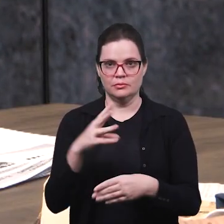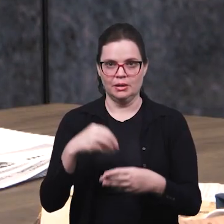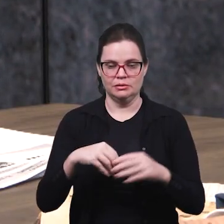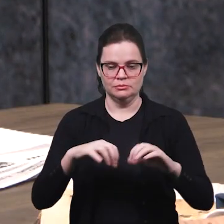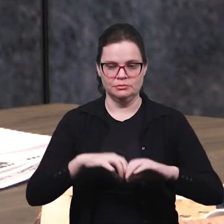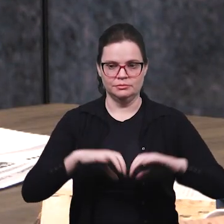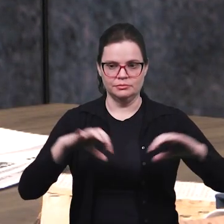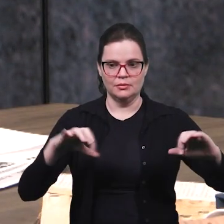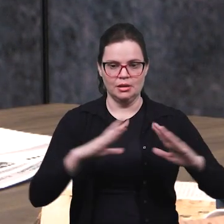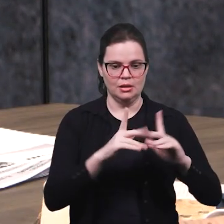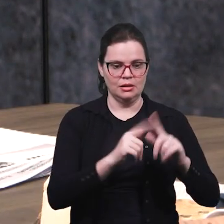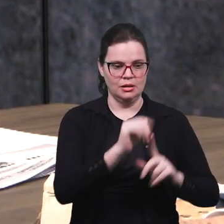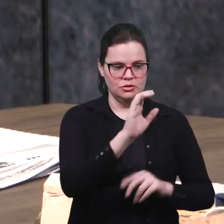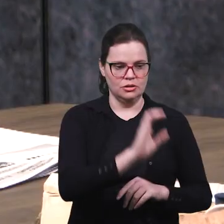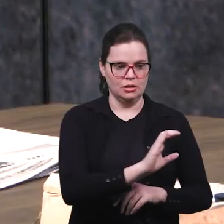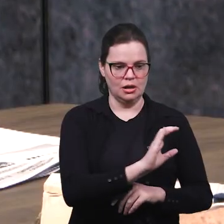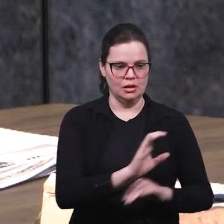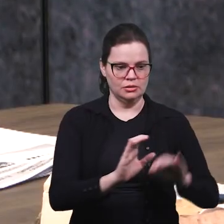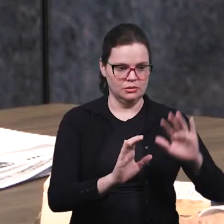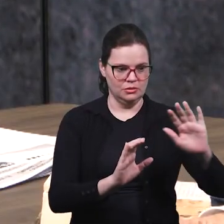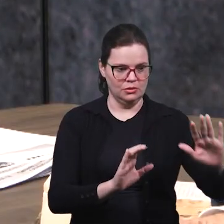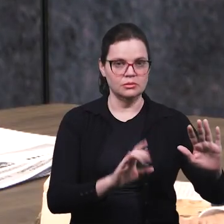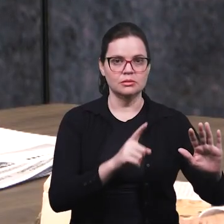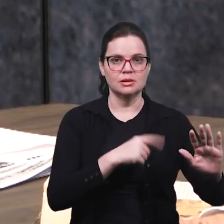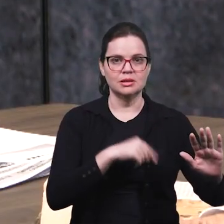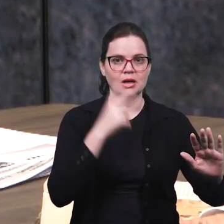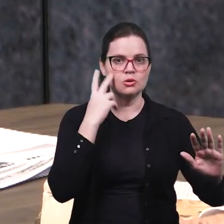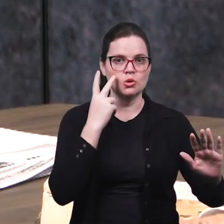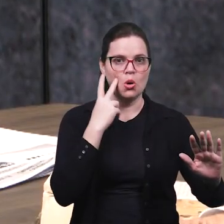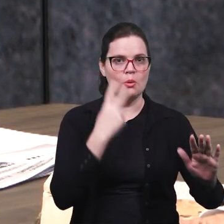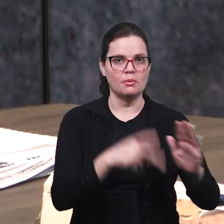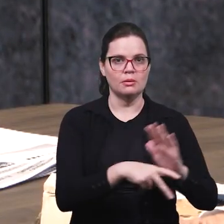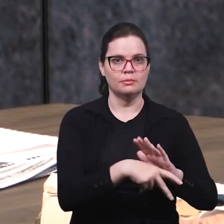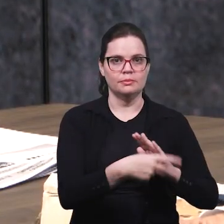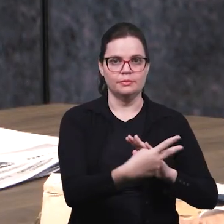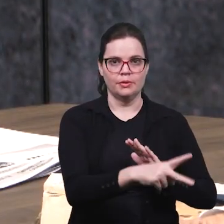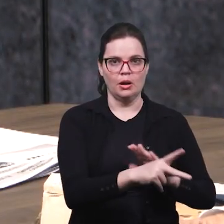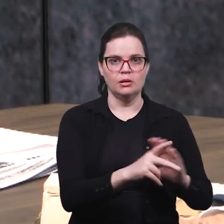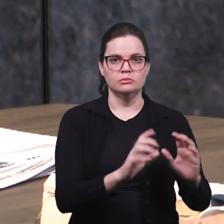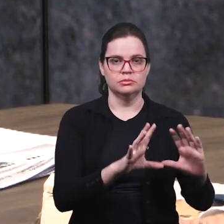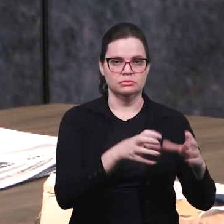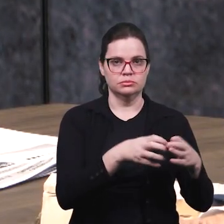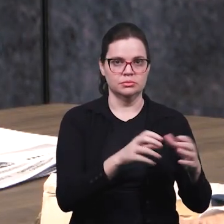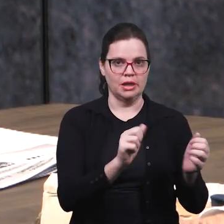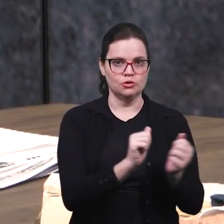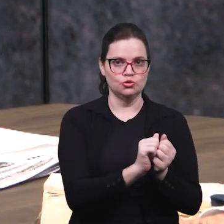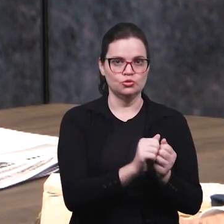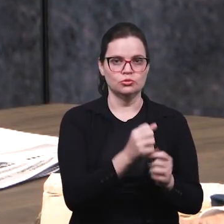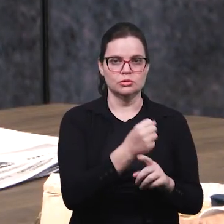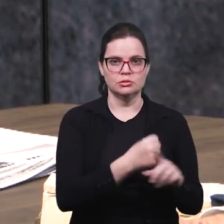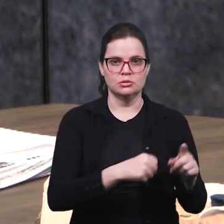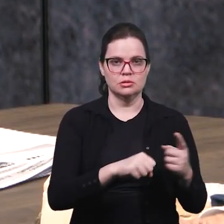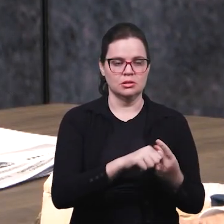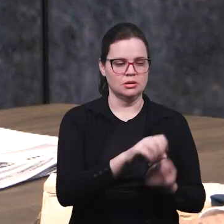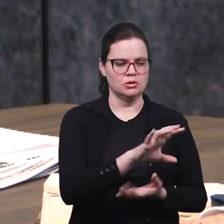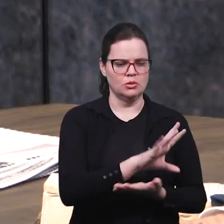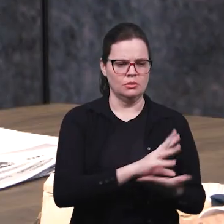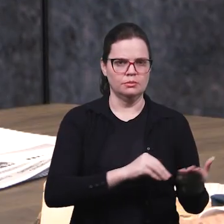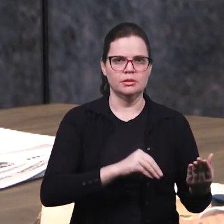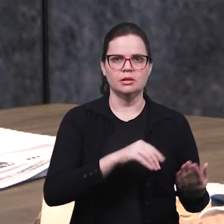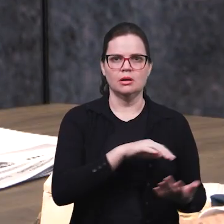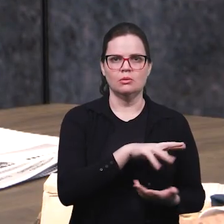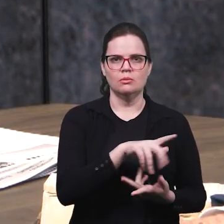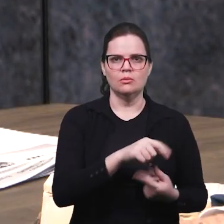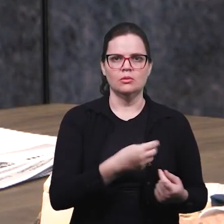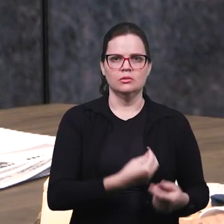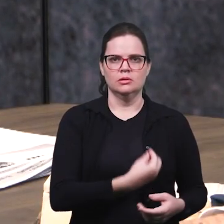clero da Igreja Católica. O clero chamado de secular, que é esse clero que está integrado ao mundo, convivendo